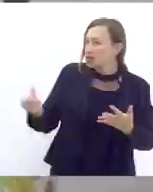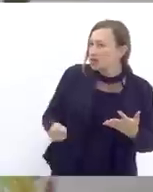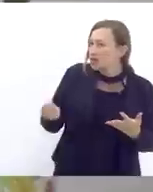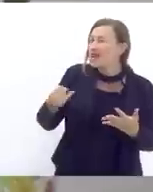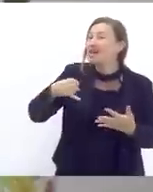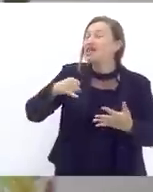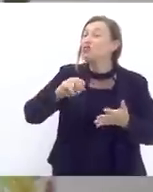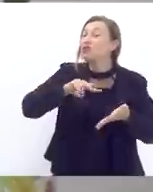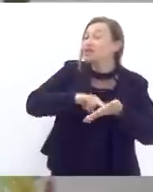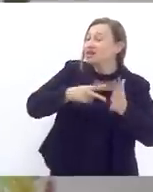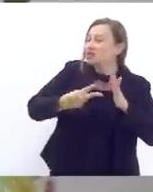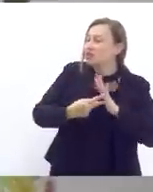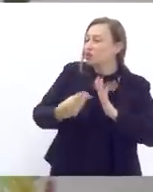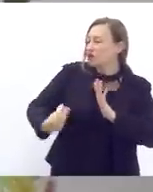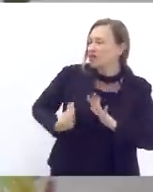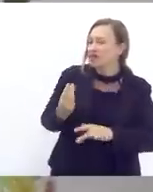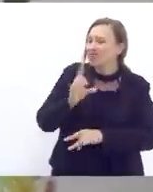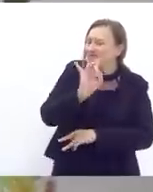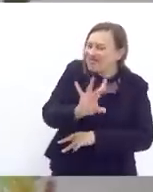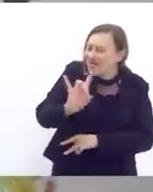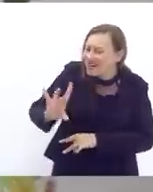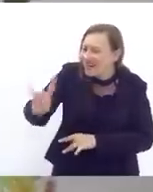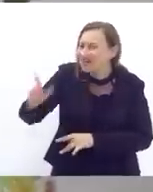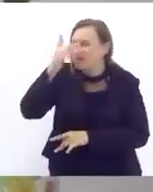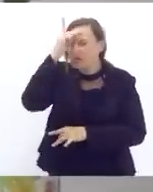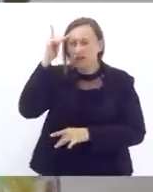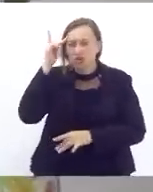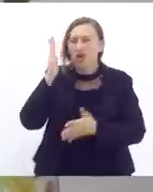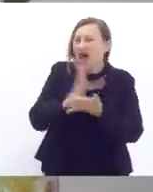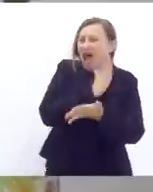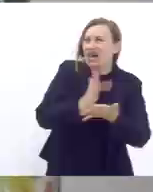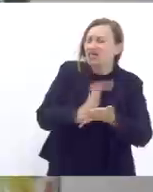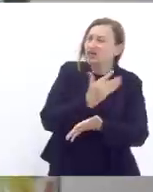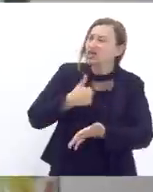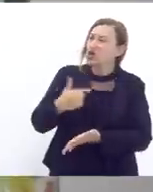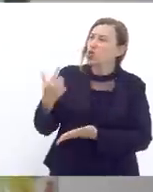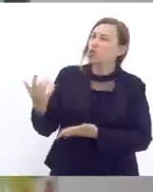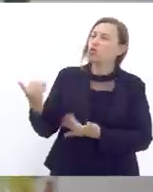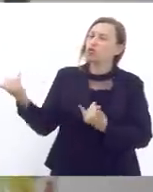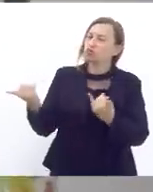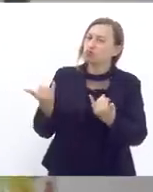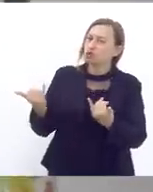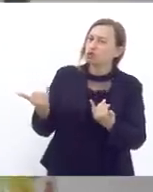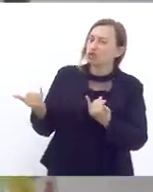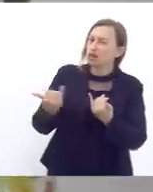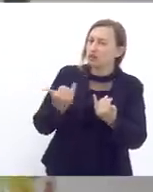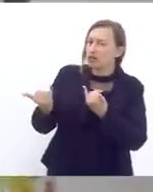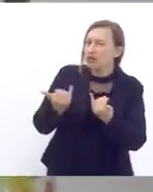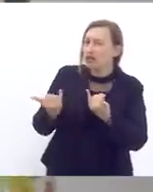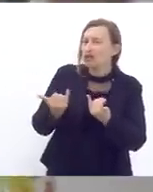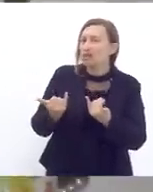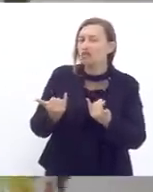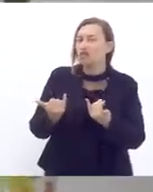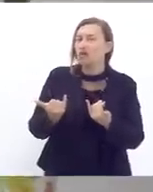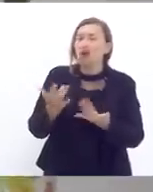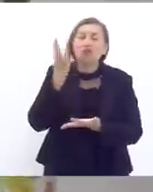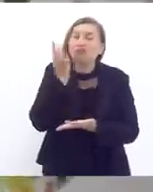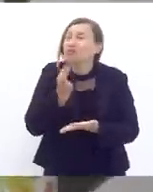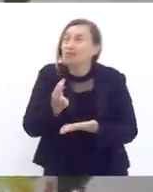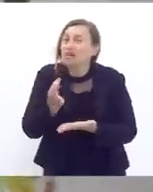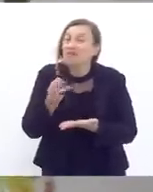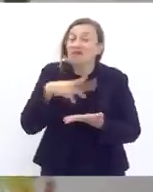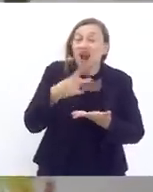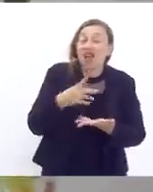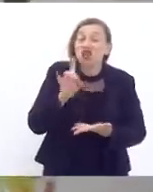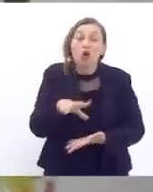significou na vida de cada uma dessas pessoas às vezes eu recebia menos Associados me associado eu não tinha o que falar